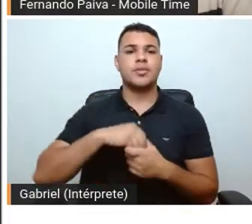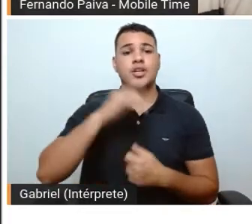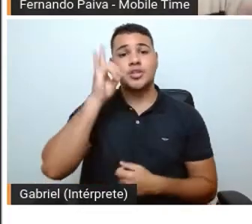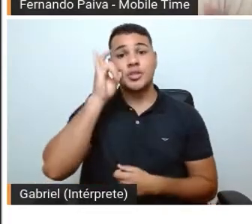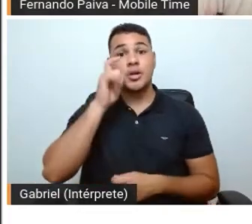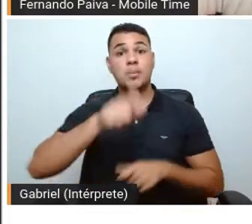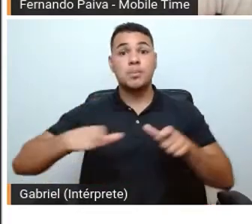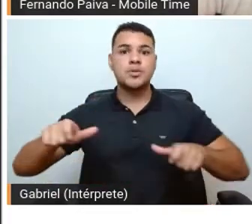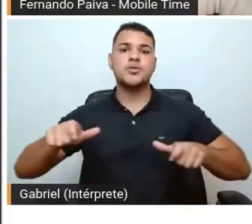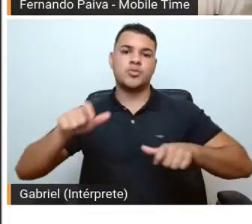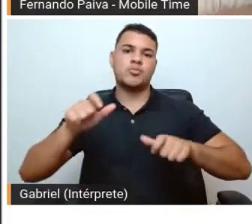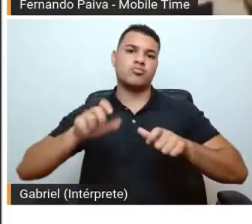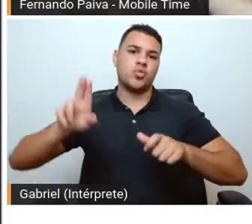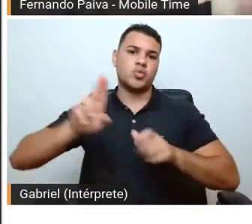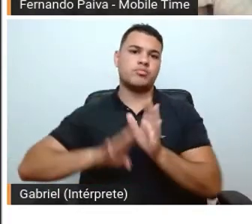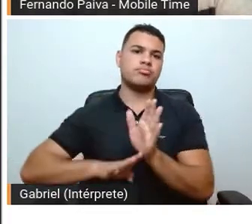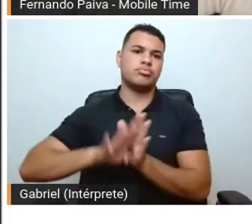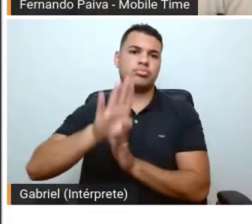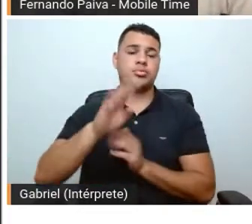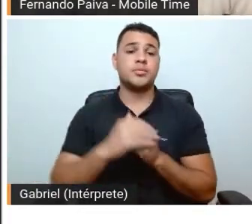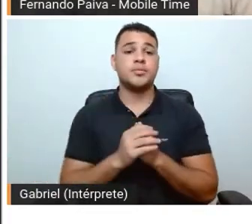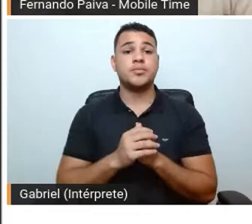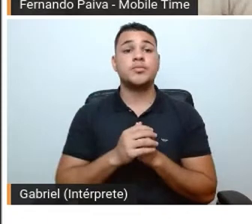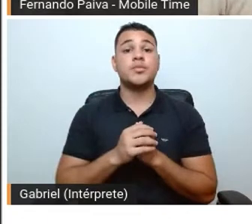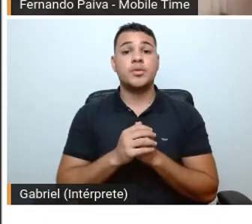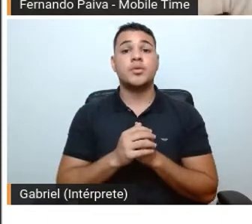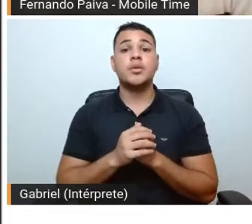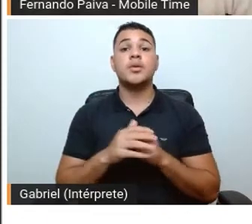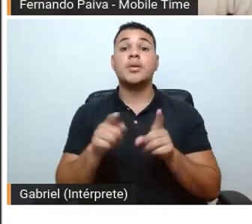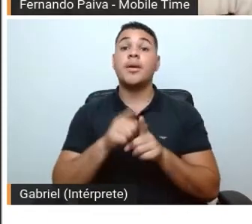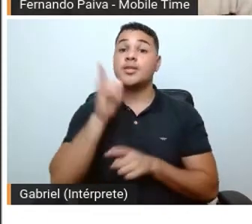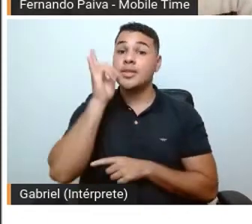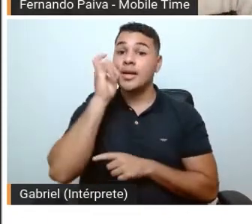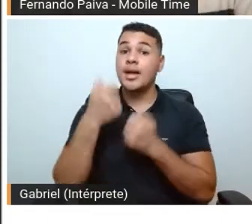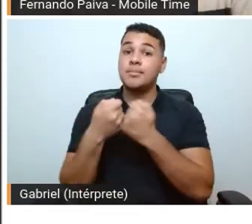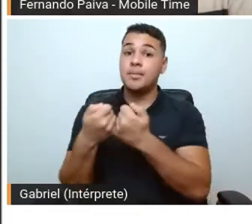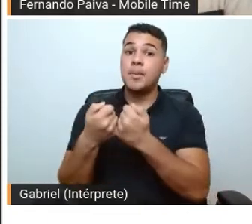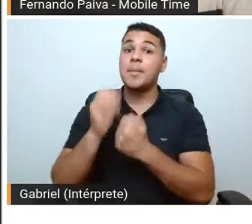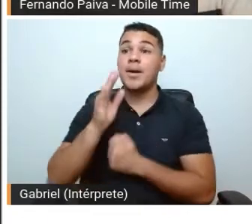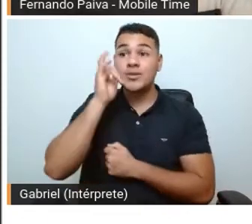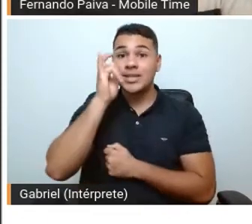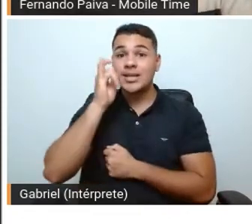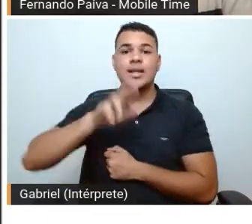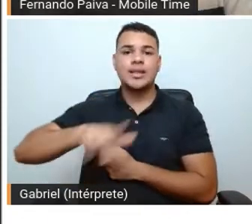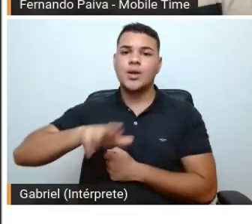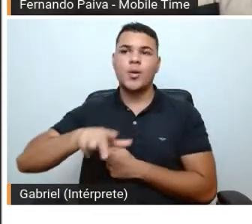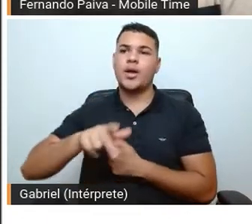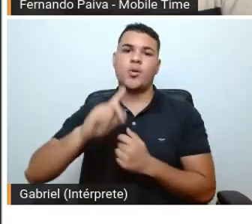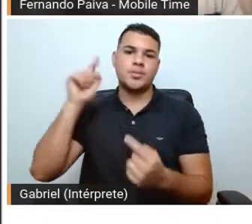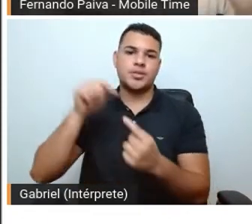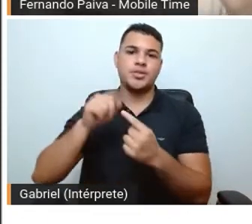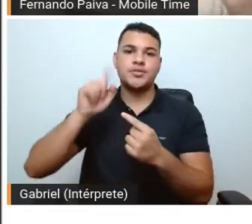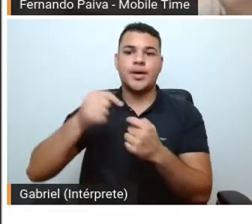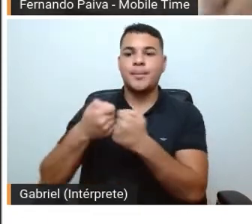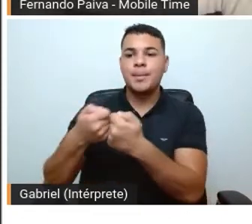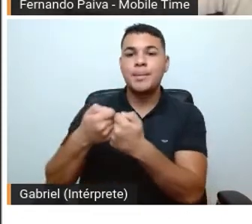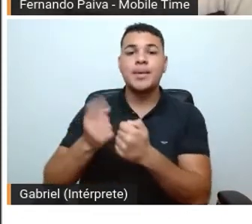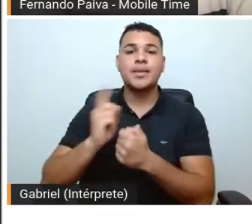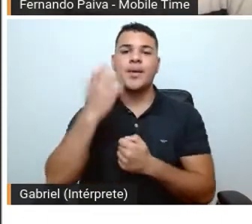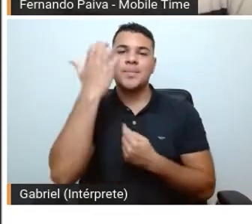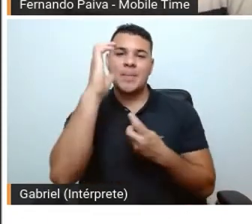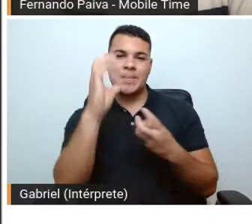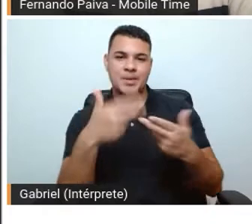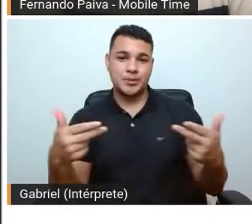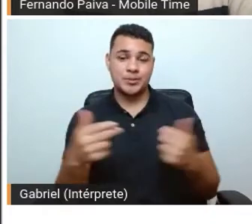tem muita gente usando o Messenger no Instagram ou o Instagram com aplicativos de mensagens agora ele não tenha nascido com esse propósito né e agora